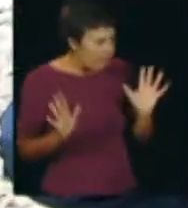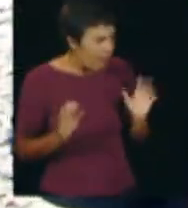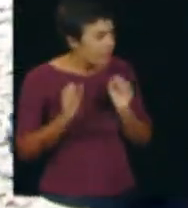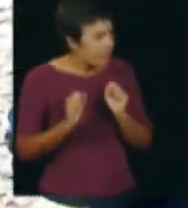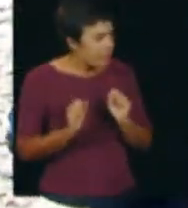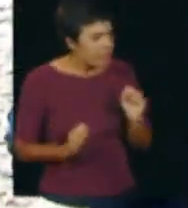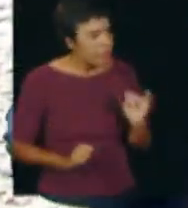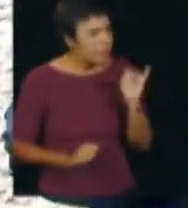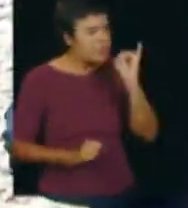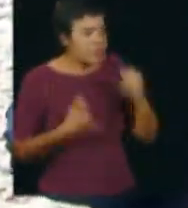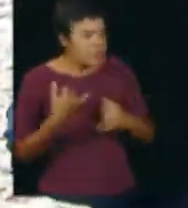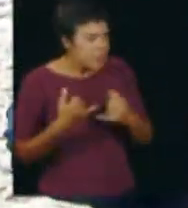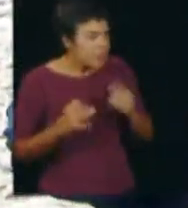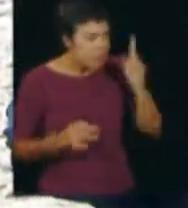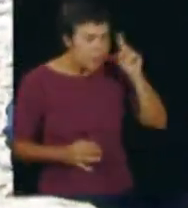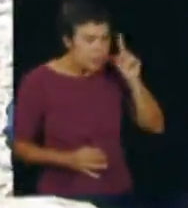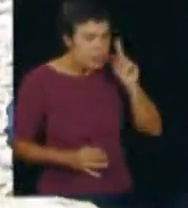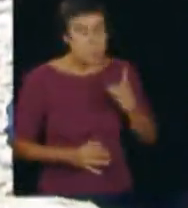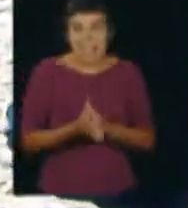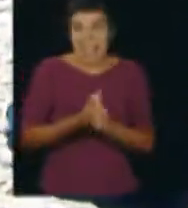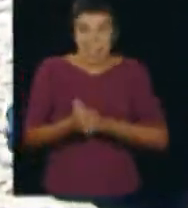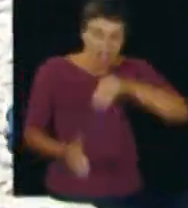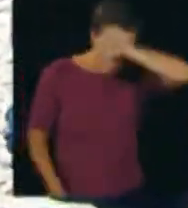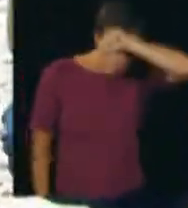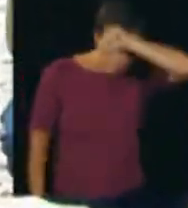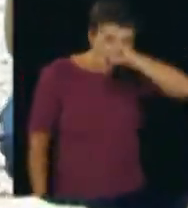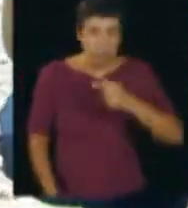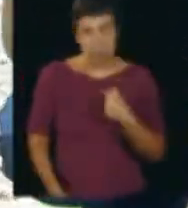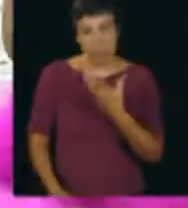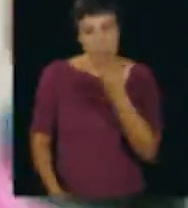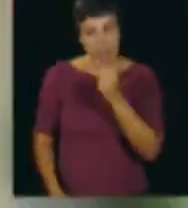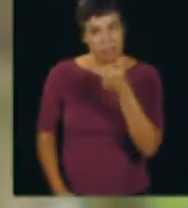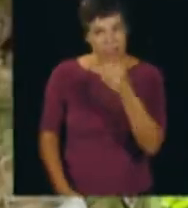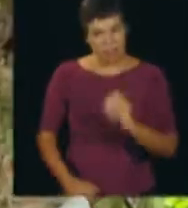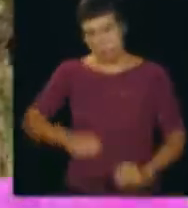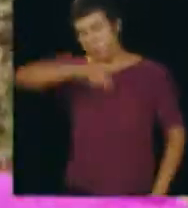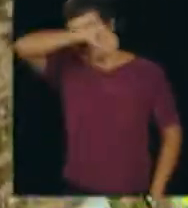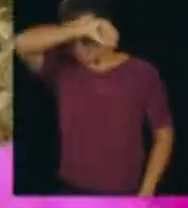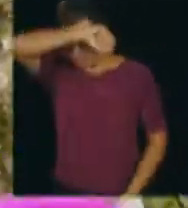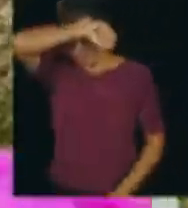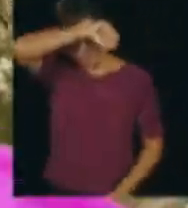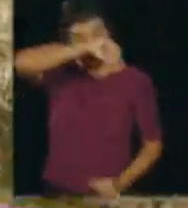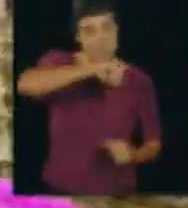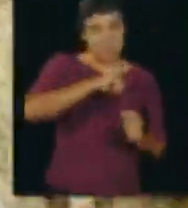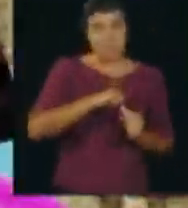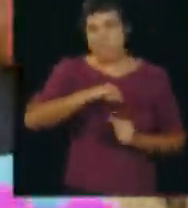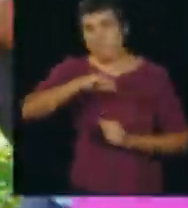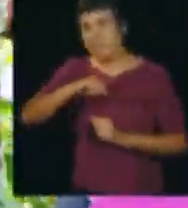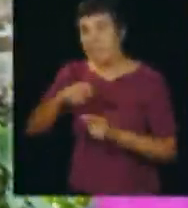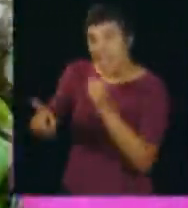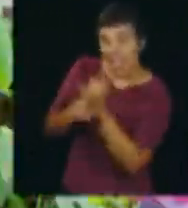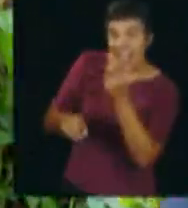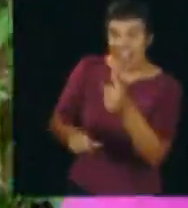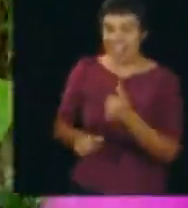É importante brincar todos os dias. Oba! Então esconde, esconde. Eu vou contar até 10. Bel corre. Ela procura Lázaro atrás de uma árvore. Ele